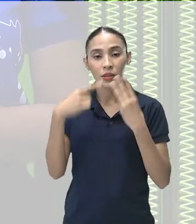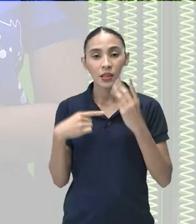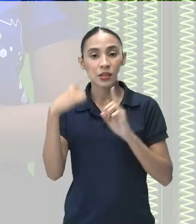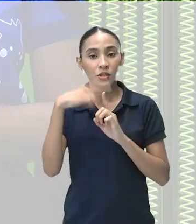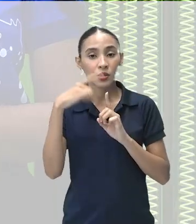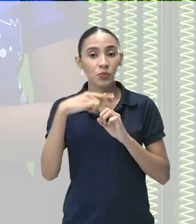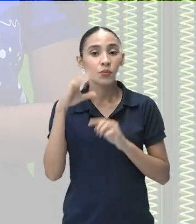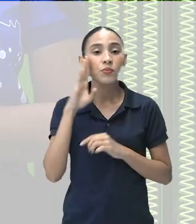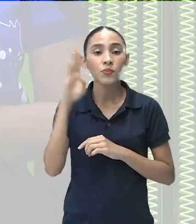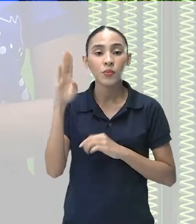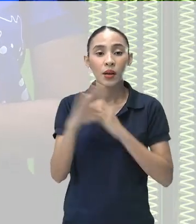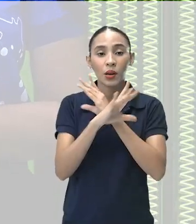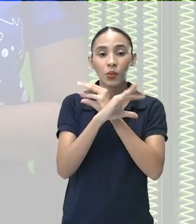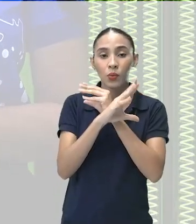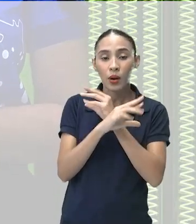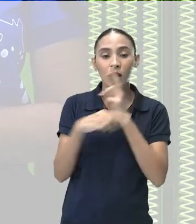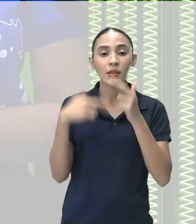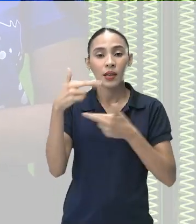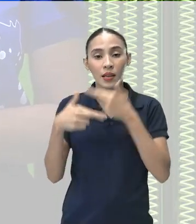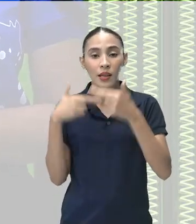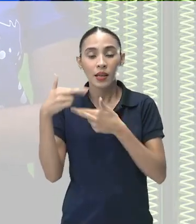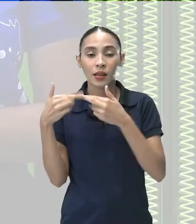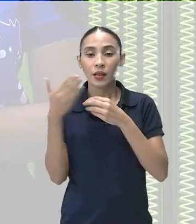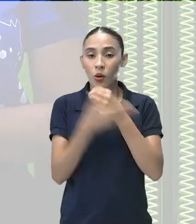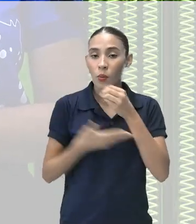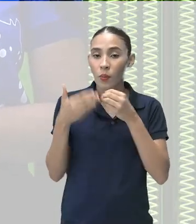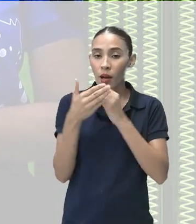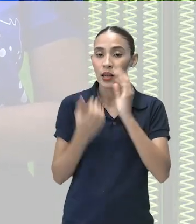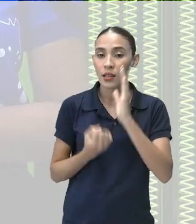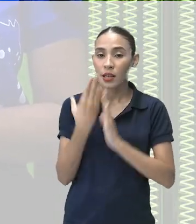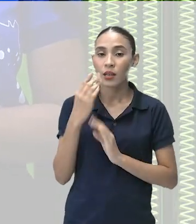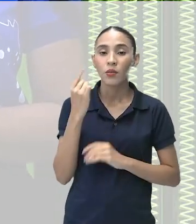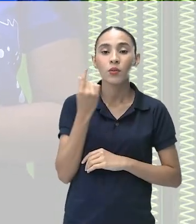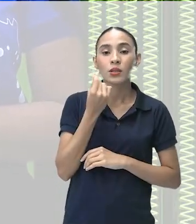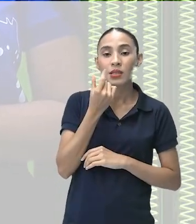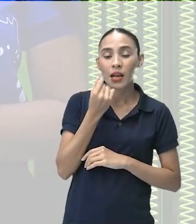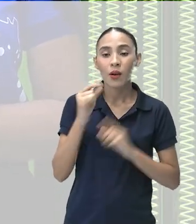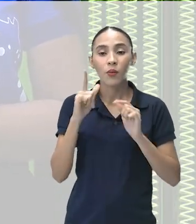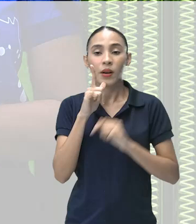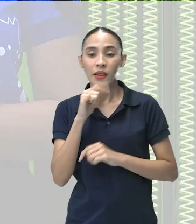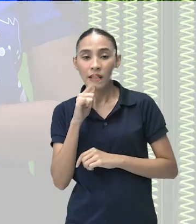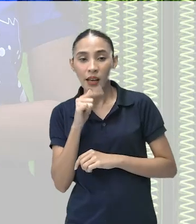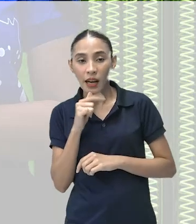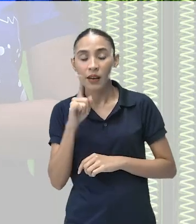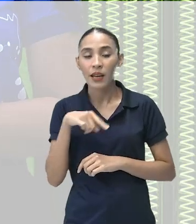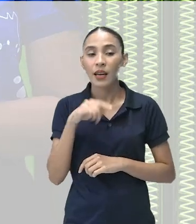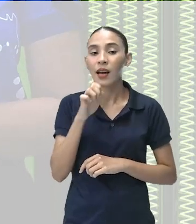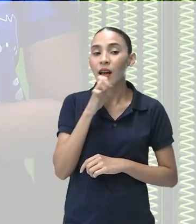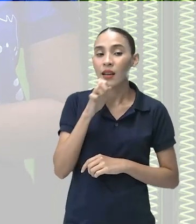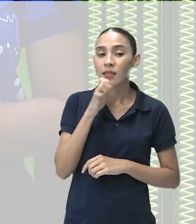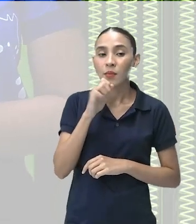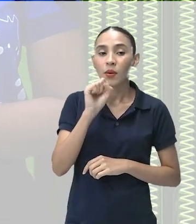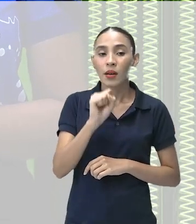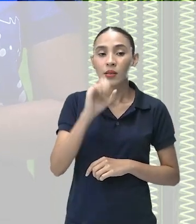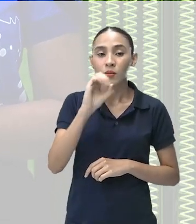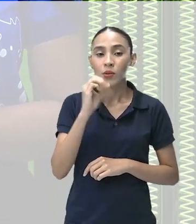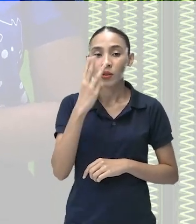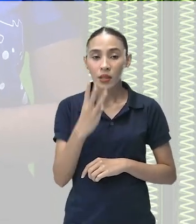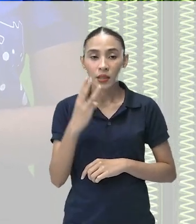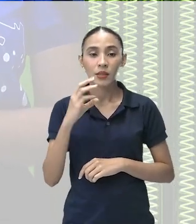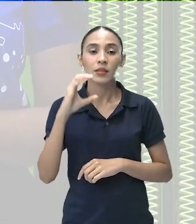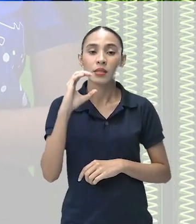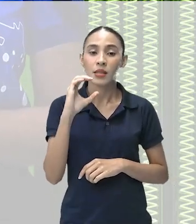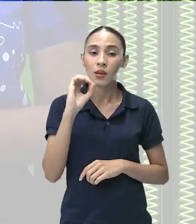nesses três tipos principais. Os ácidos reagem com bases formando sal e água, que são exemplos